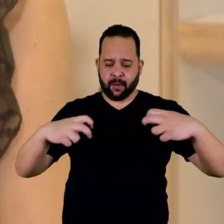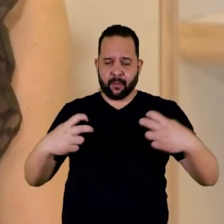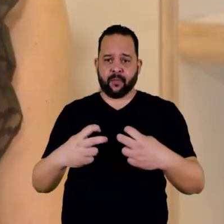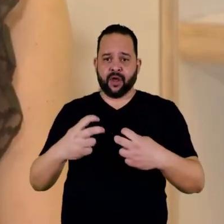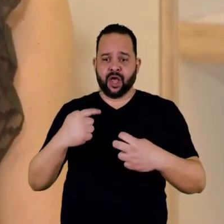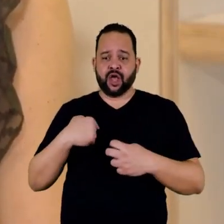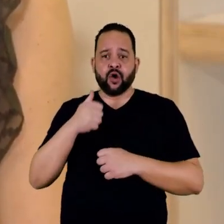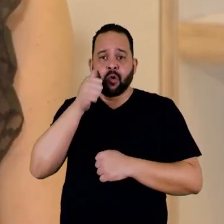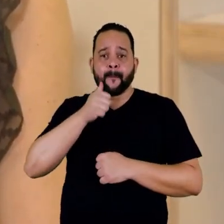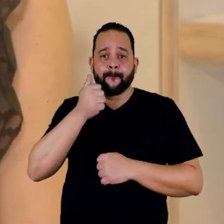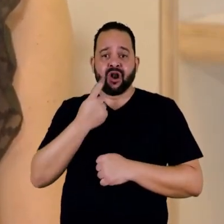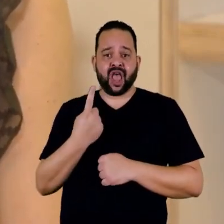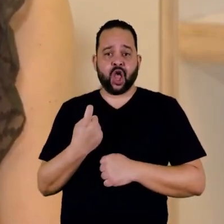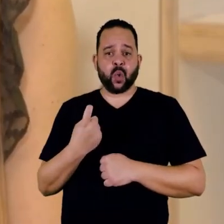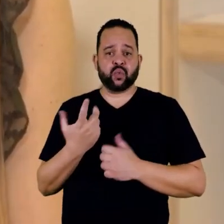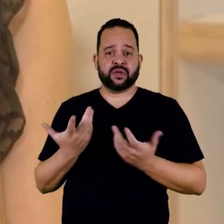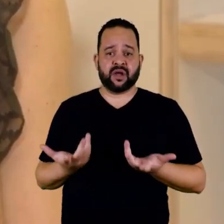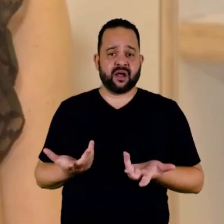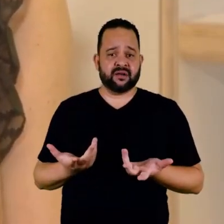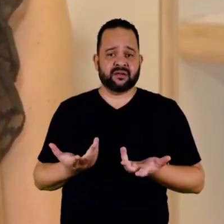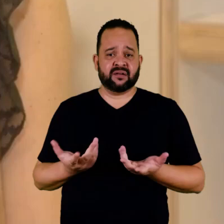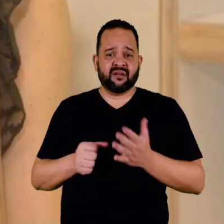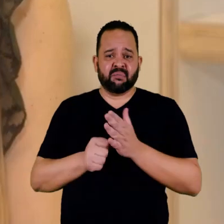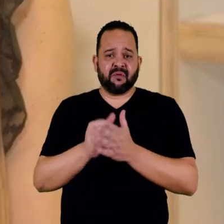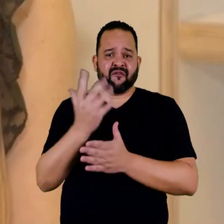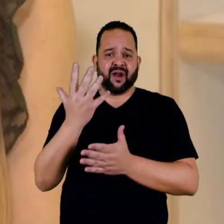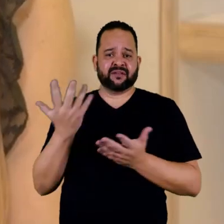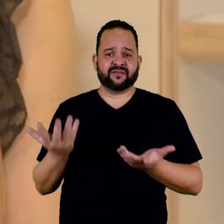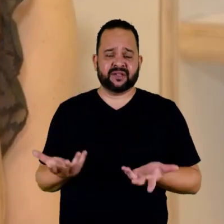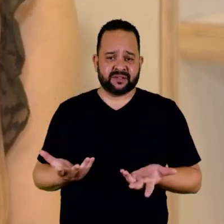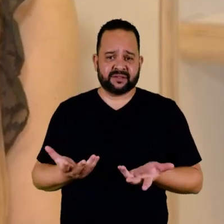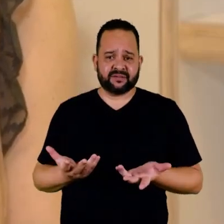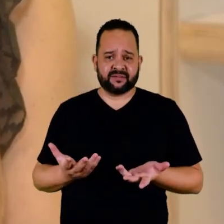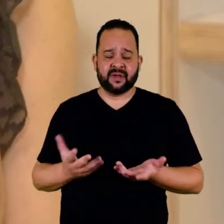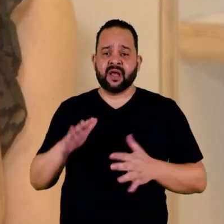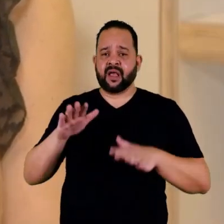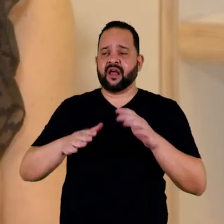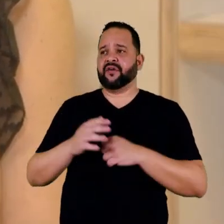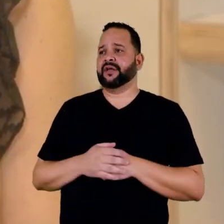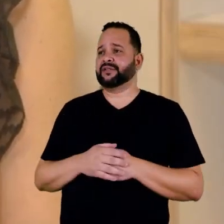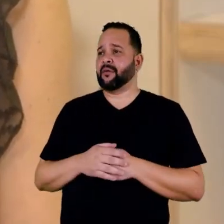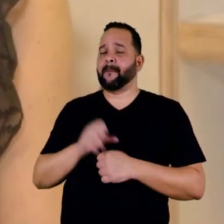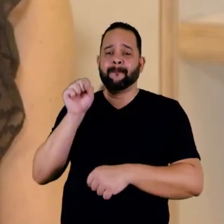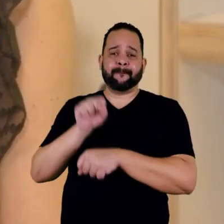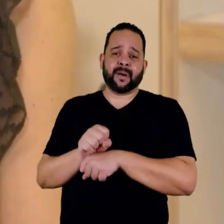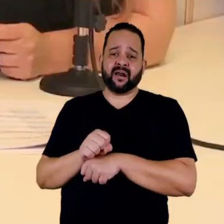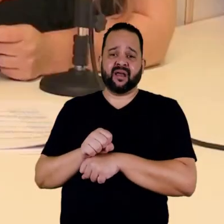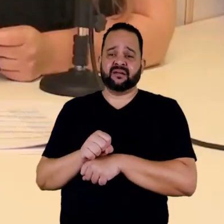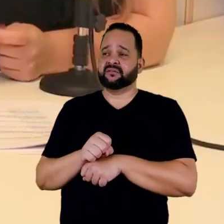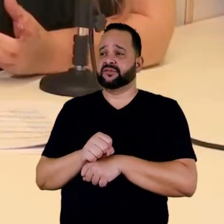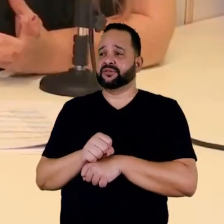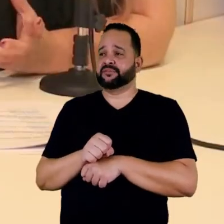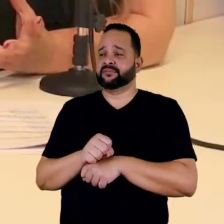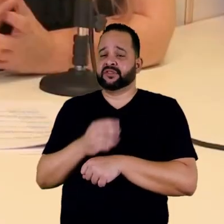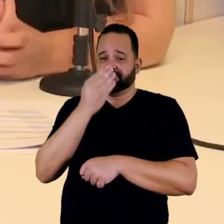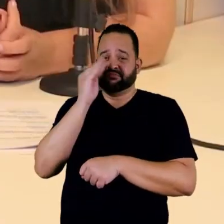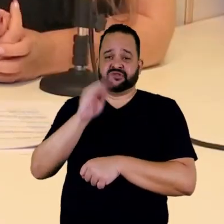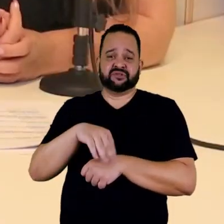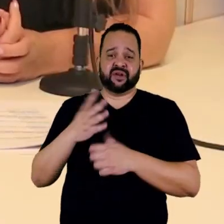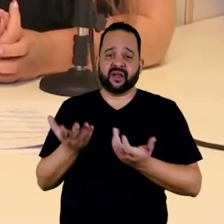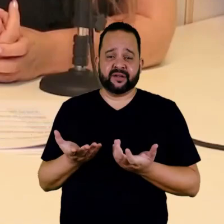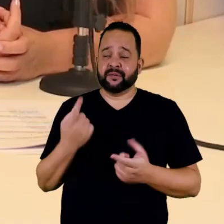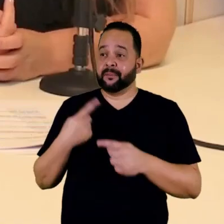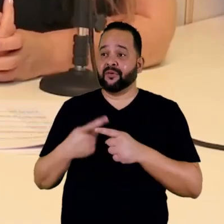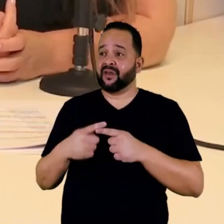mulher na mesa tantas que chegou uma hora que eu comecei a parar de reparar porque senão isso ia ia